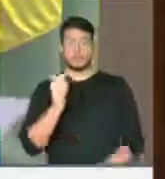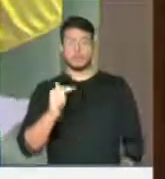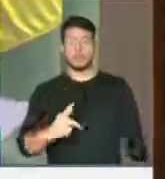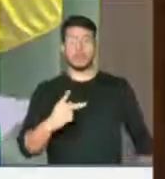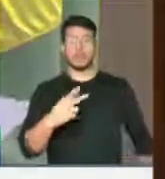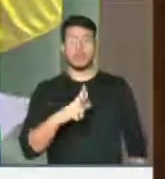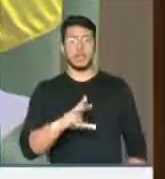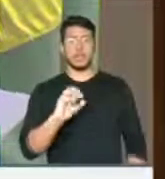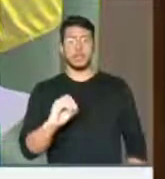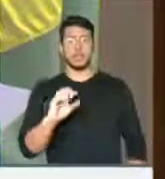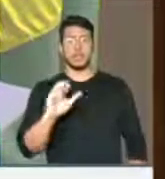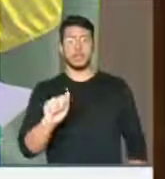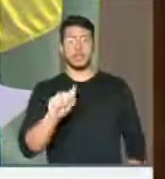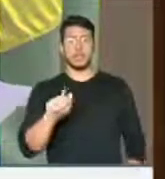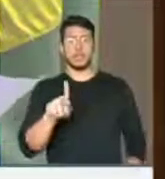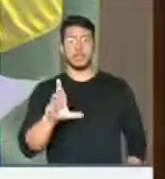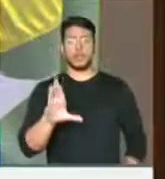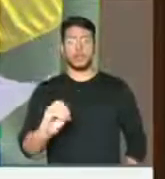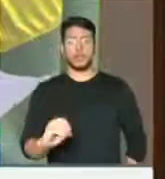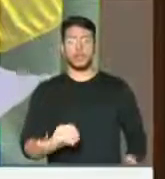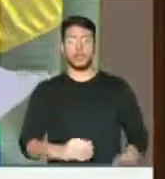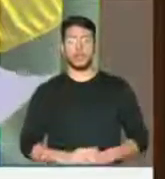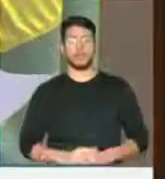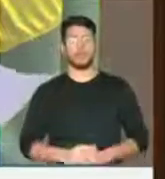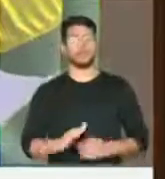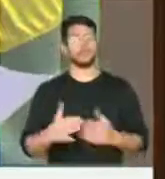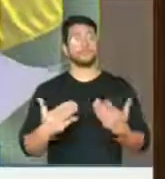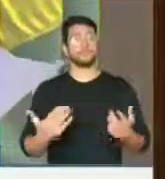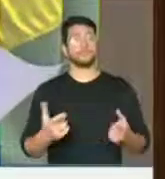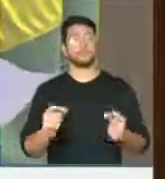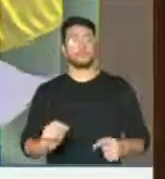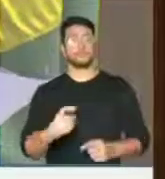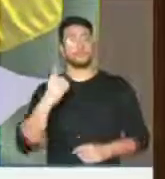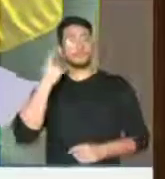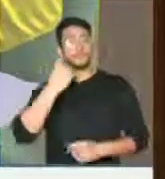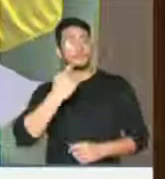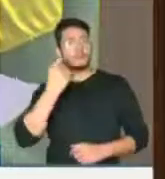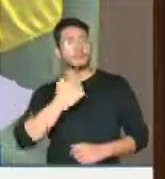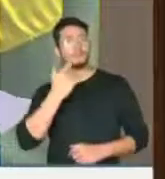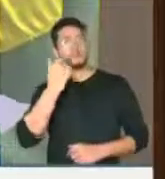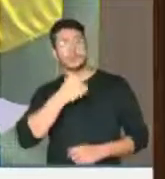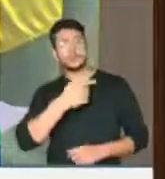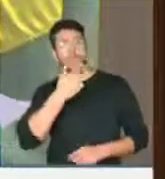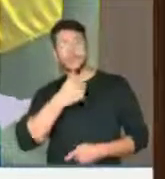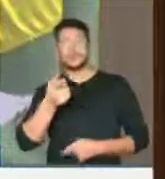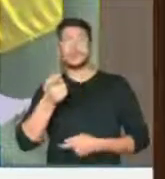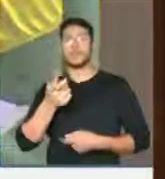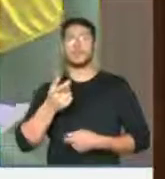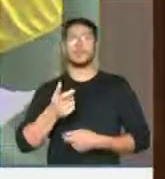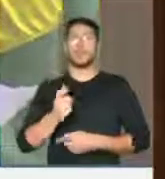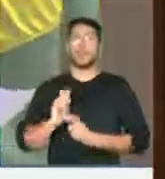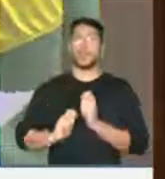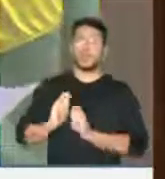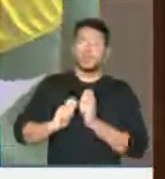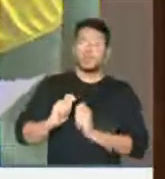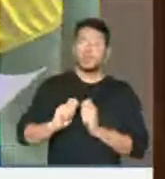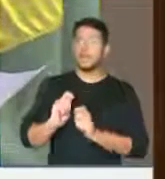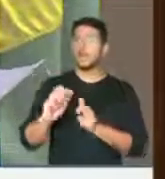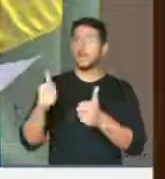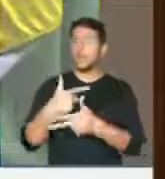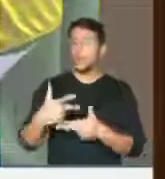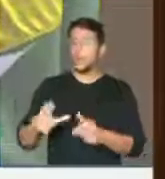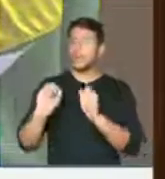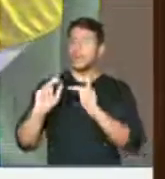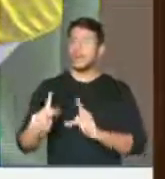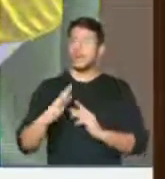Eles perderam a sua economia com a seca porque colocaram as suas economias comprando insumos e sementes